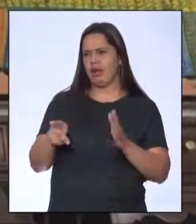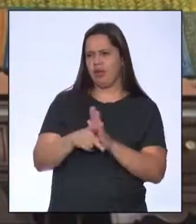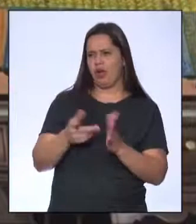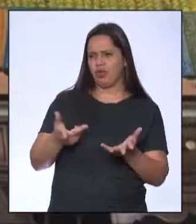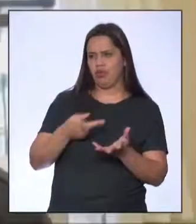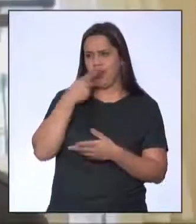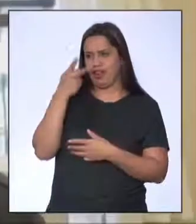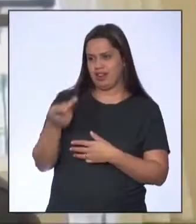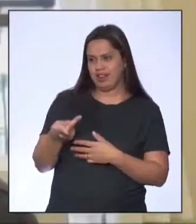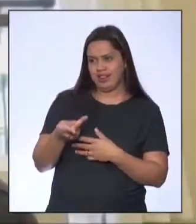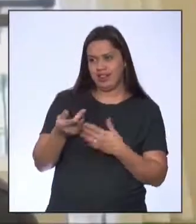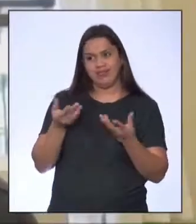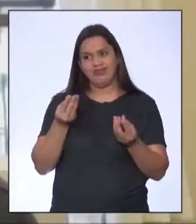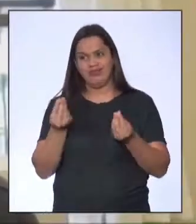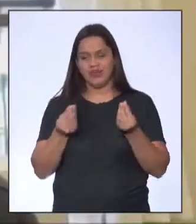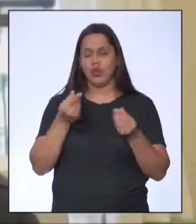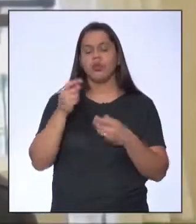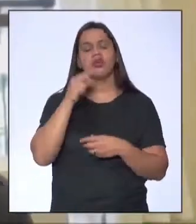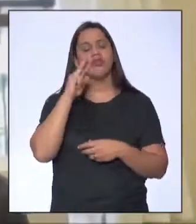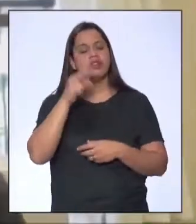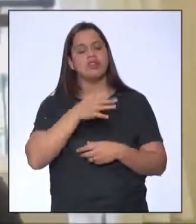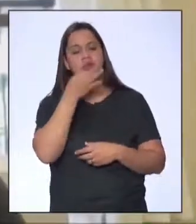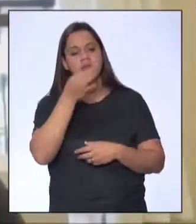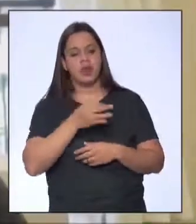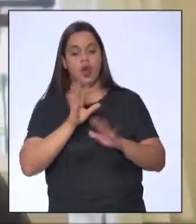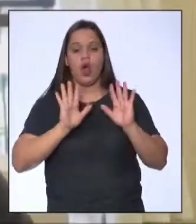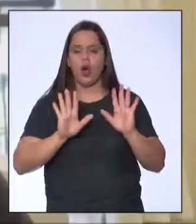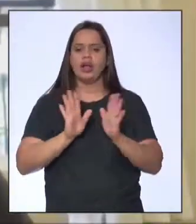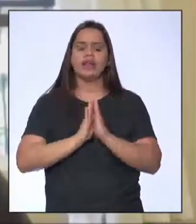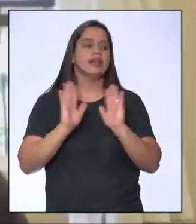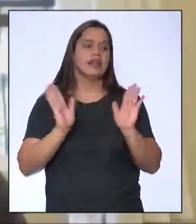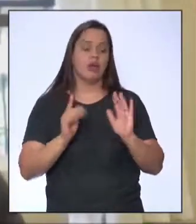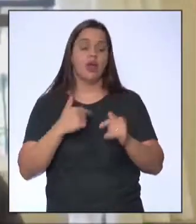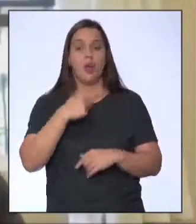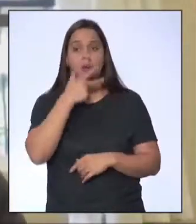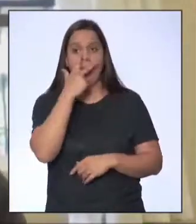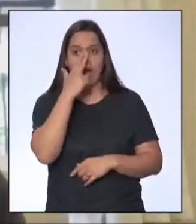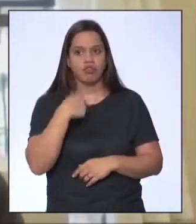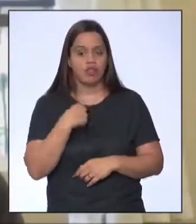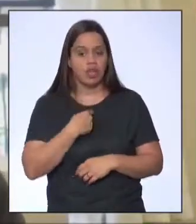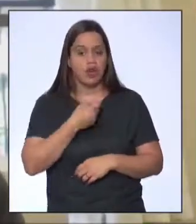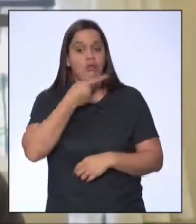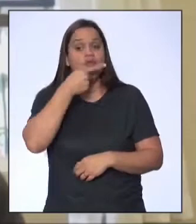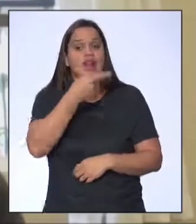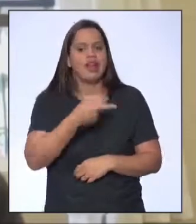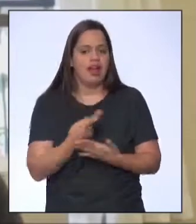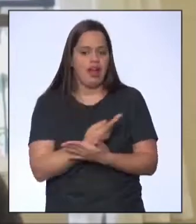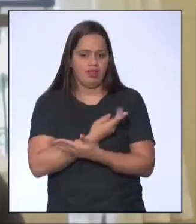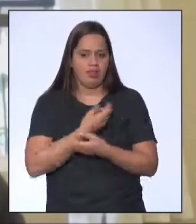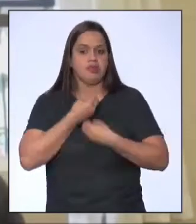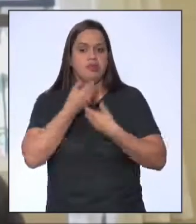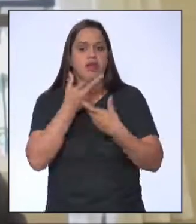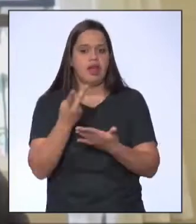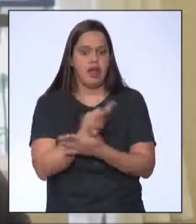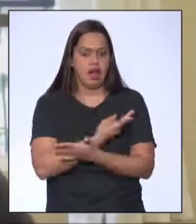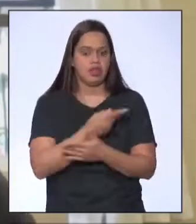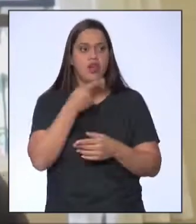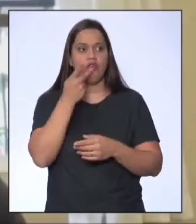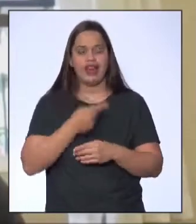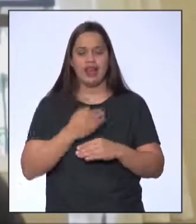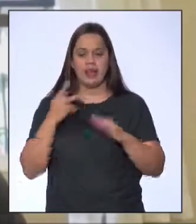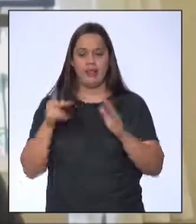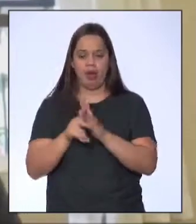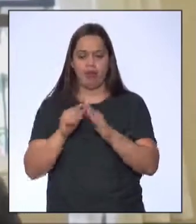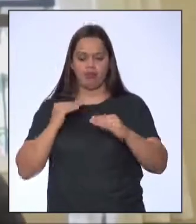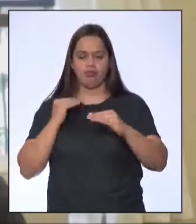medo? Não, do... eu acho que eu me expressei errado. Quando eu falo que é o nivelar, aqui é